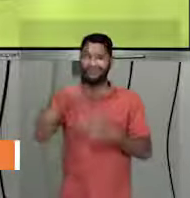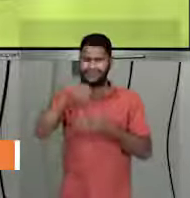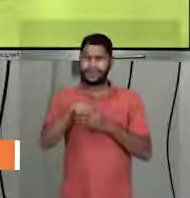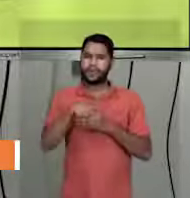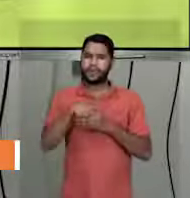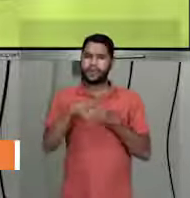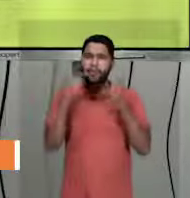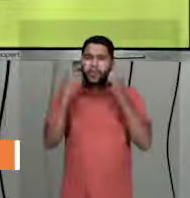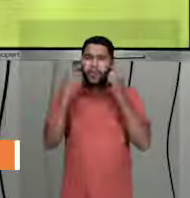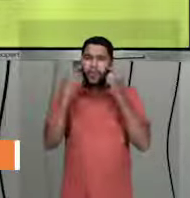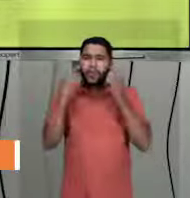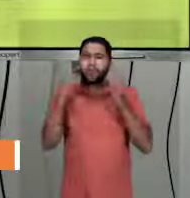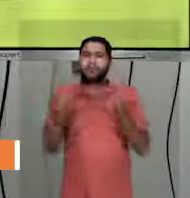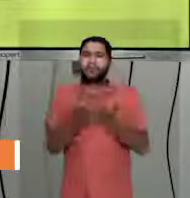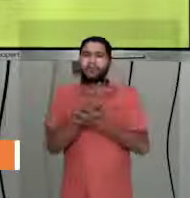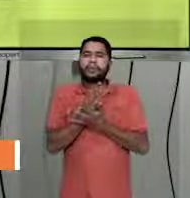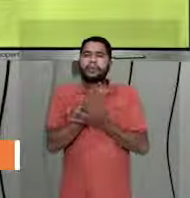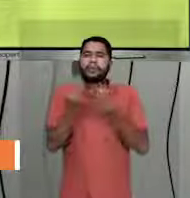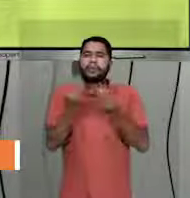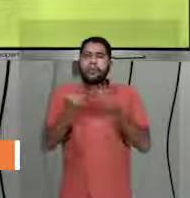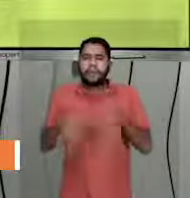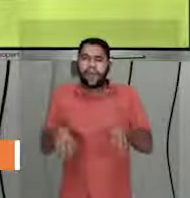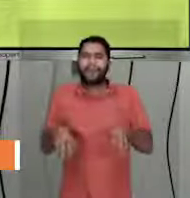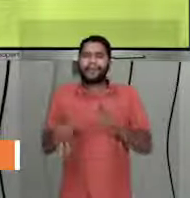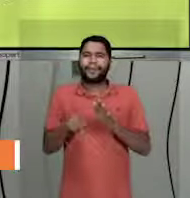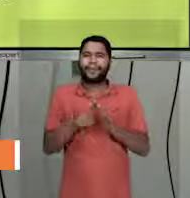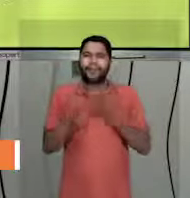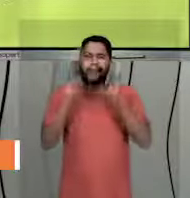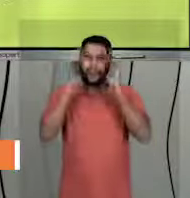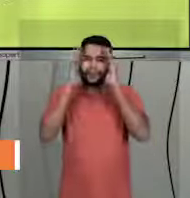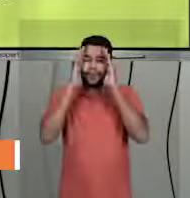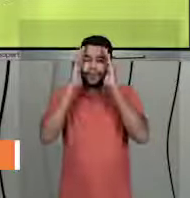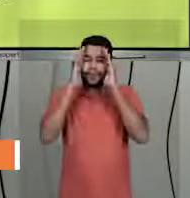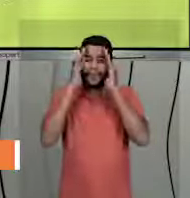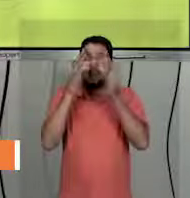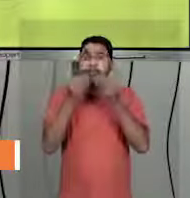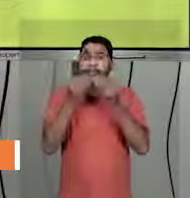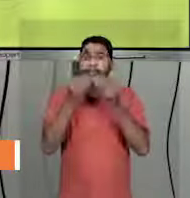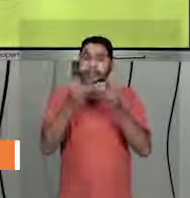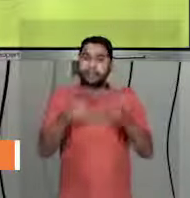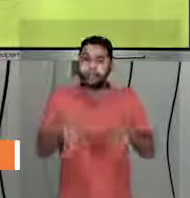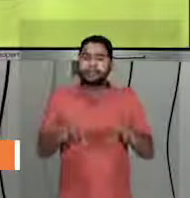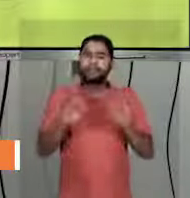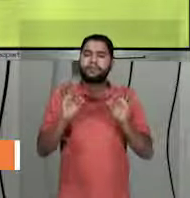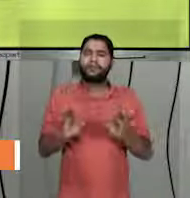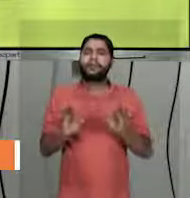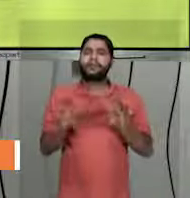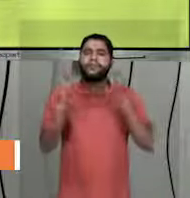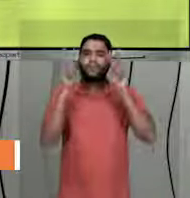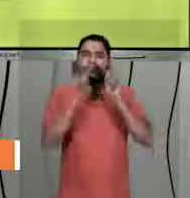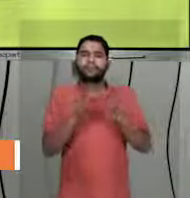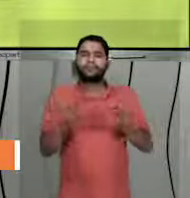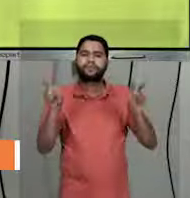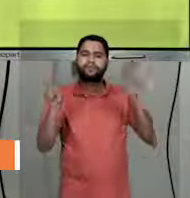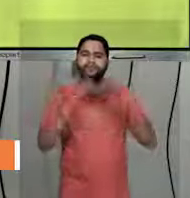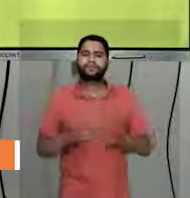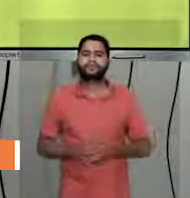olho, provoca lesões no nervo óptico, causando danos consideráveis à visão do portador.